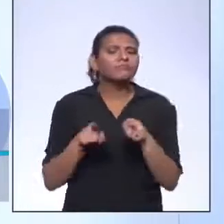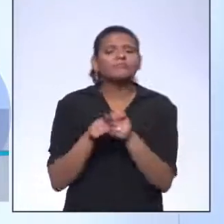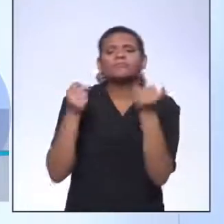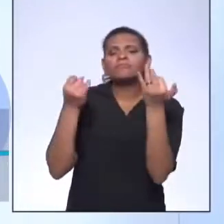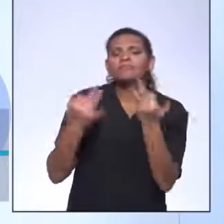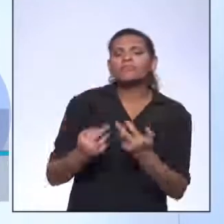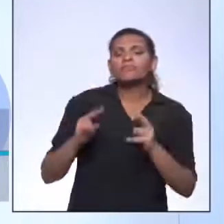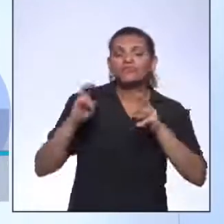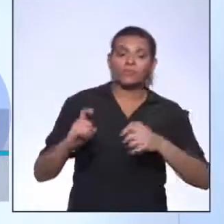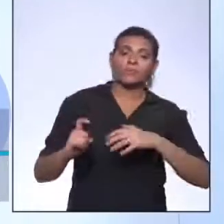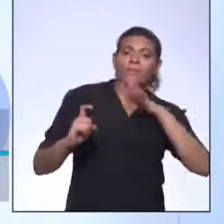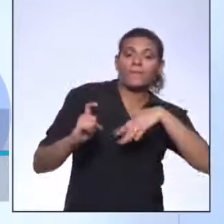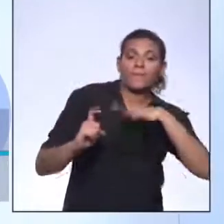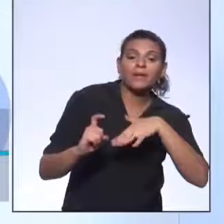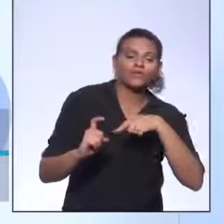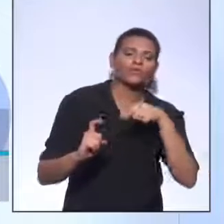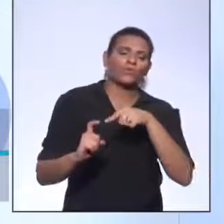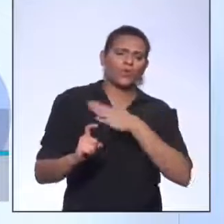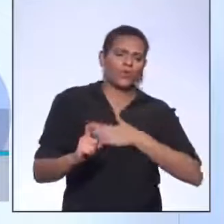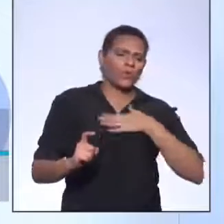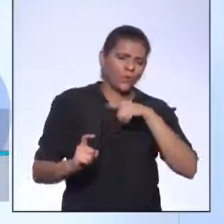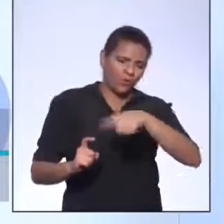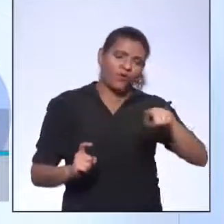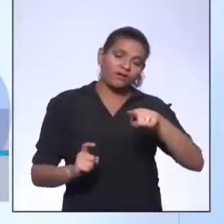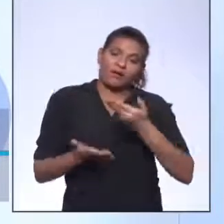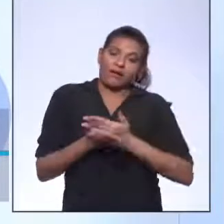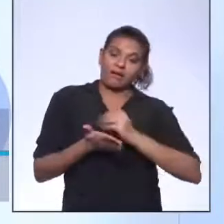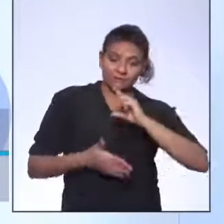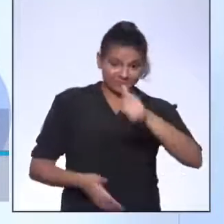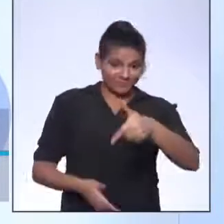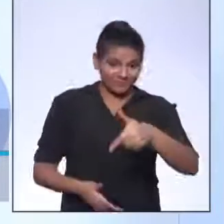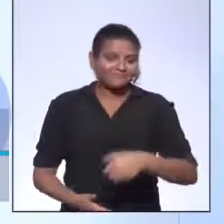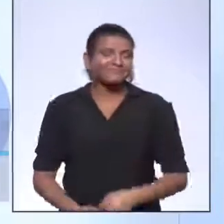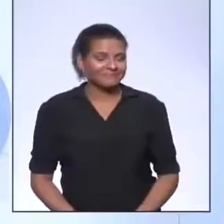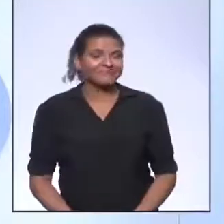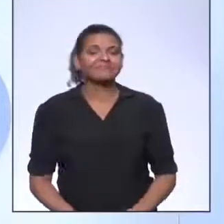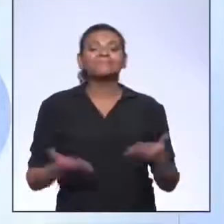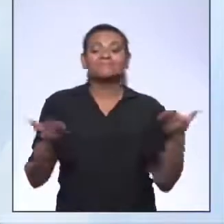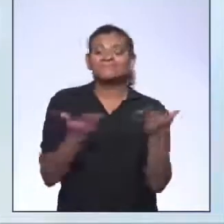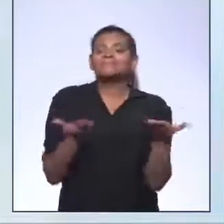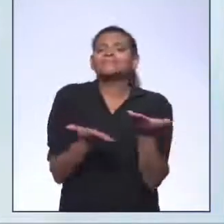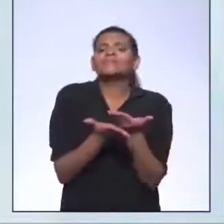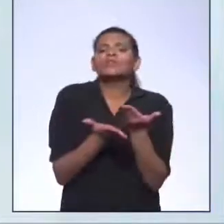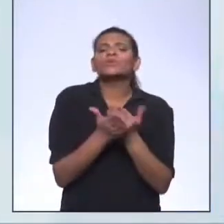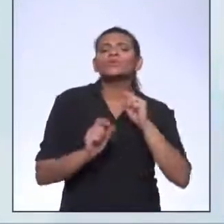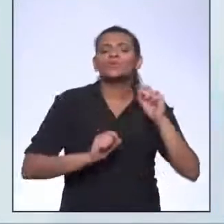ela para a próxima aula. Está bem? Vamos ao objetivo da nossa aula de hoje.